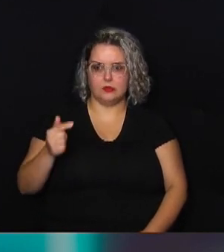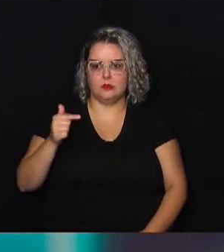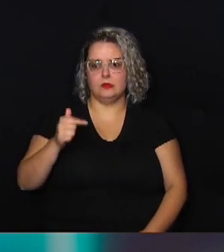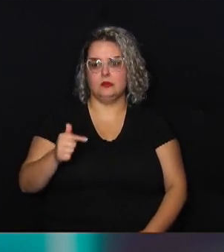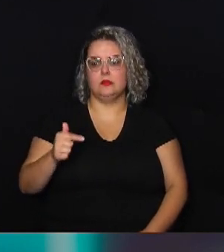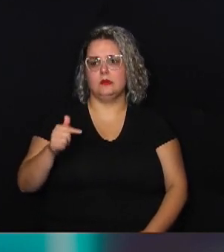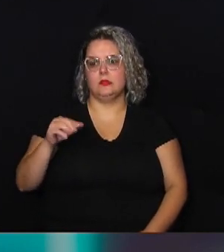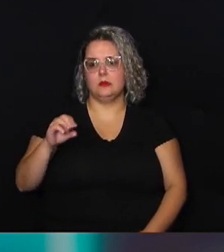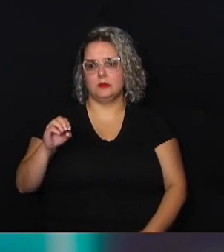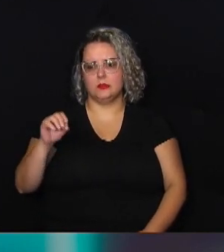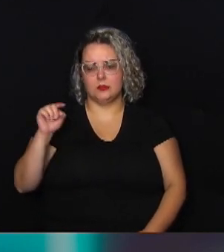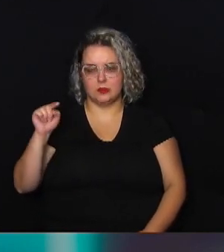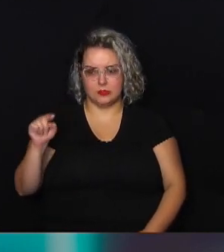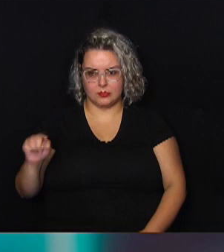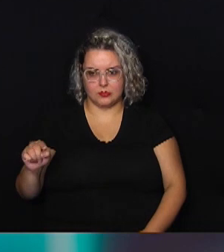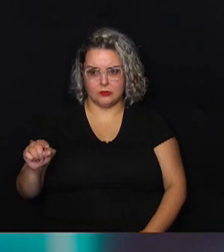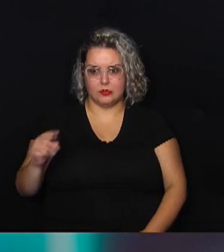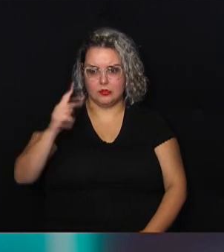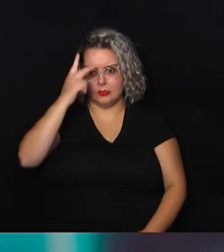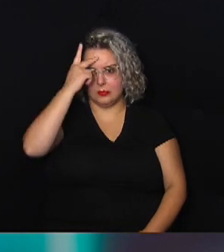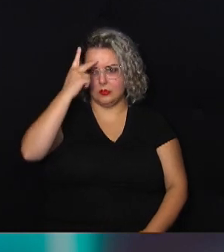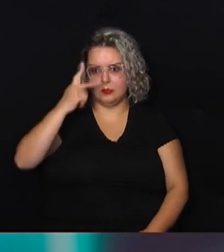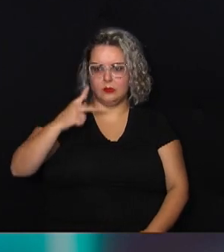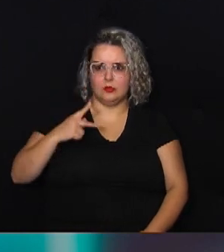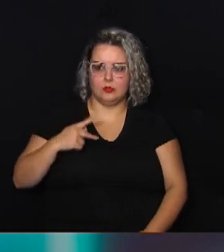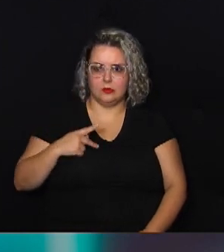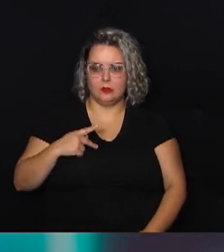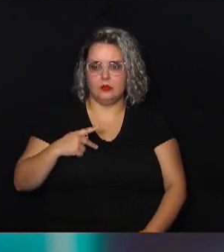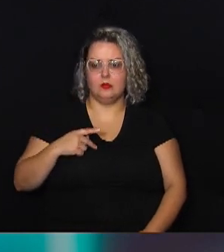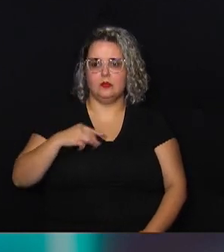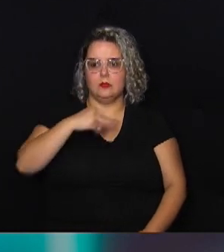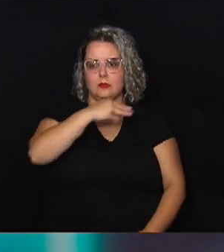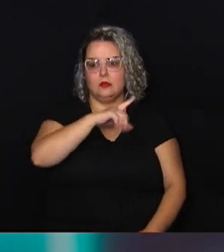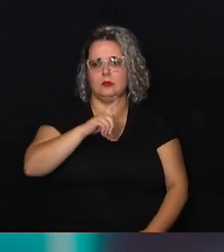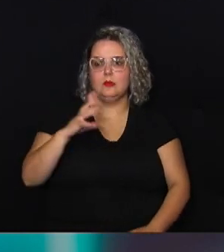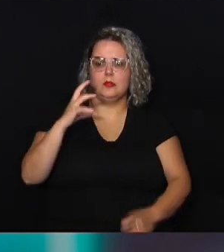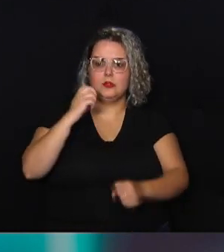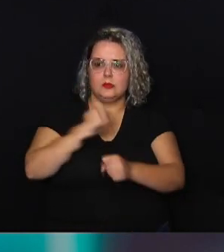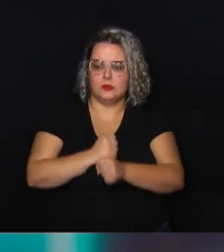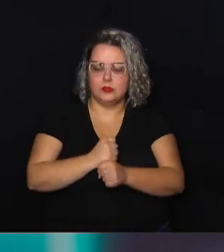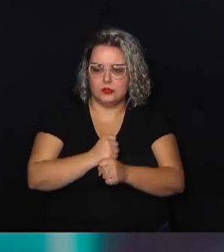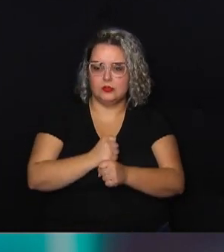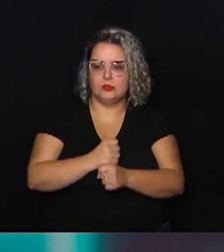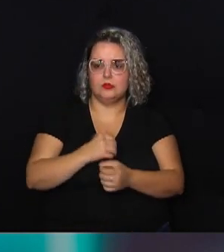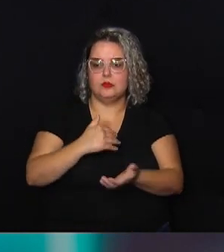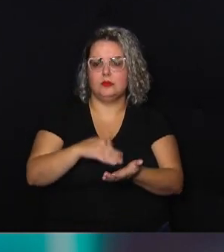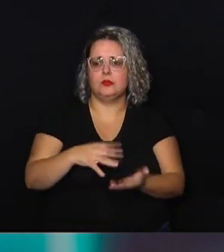416.700.000. Próprio da rede Mário Gatti, junto com o da secretaria,